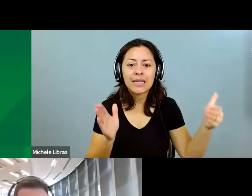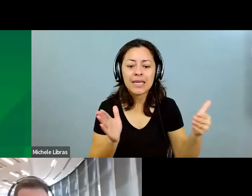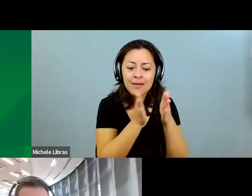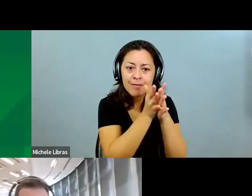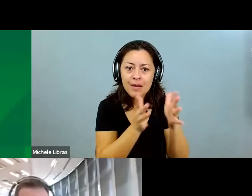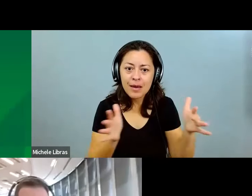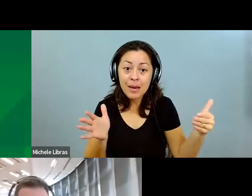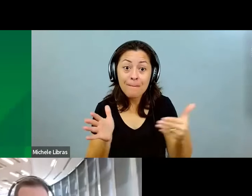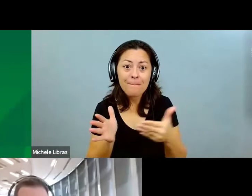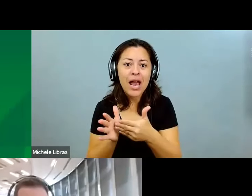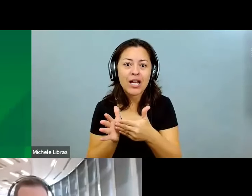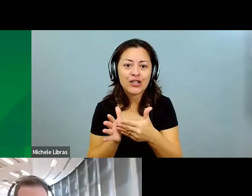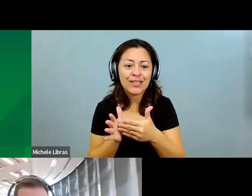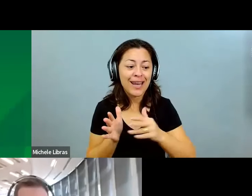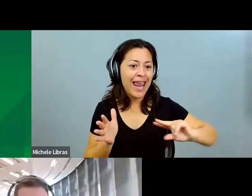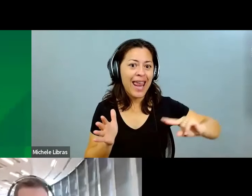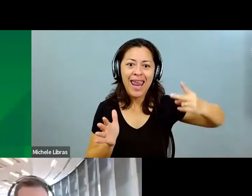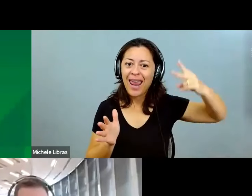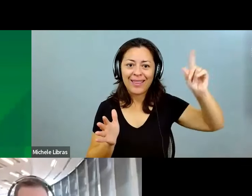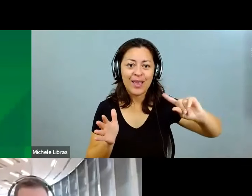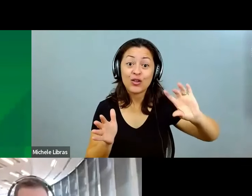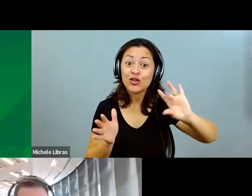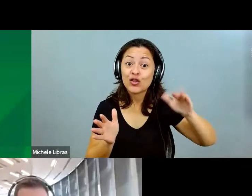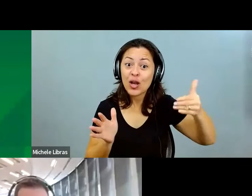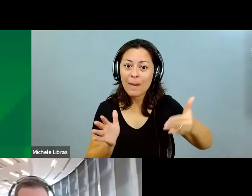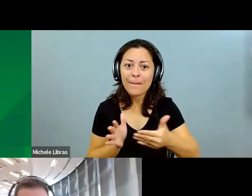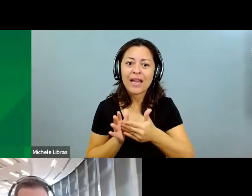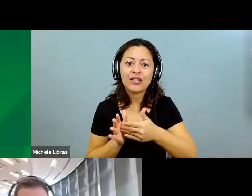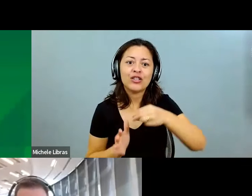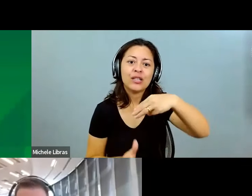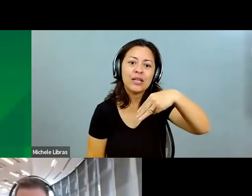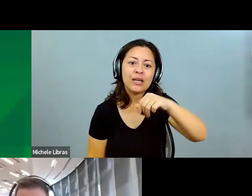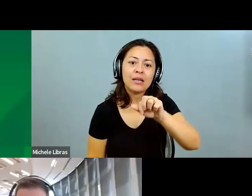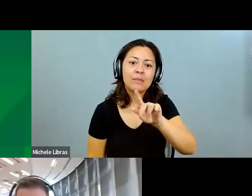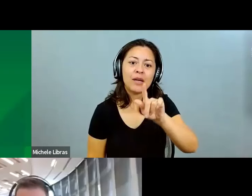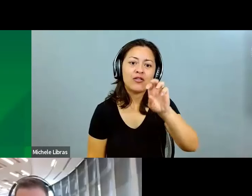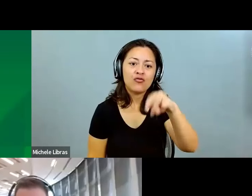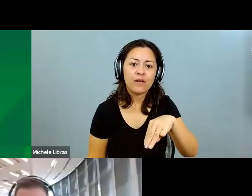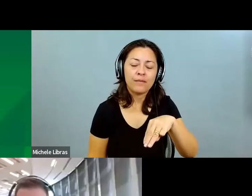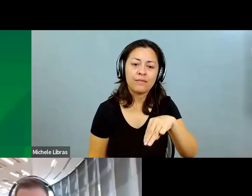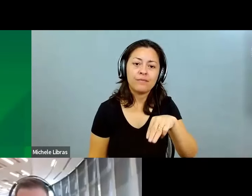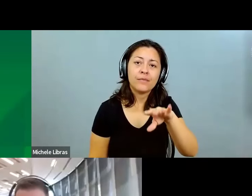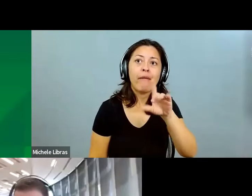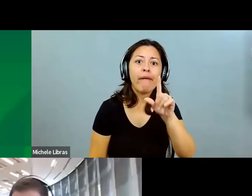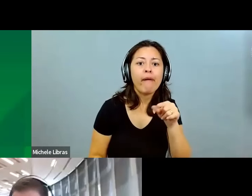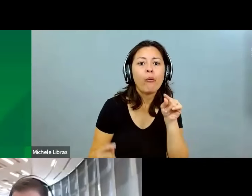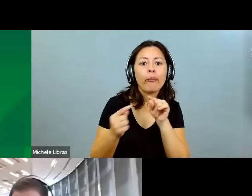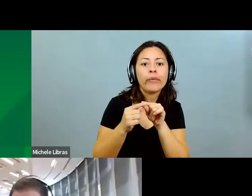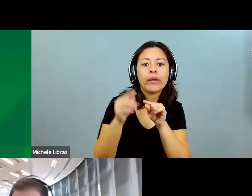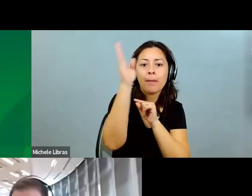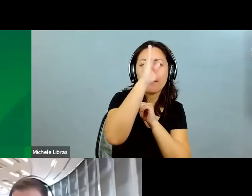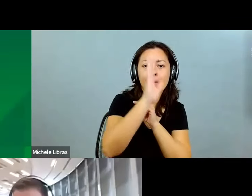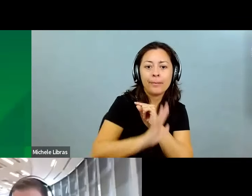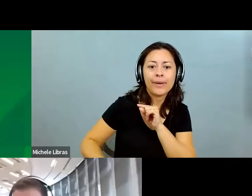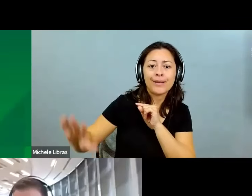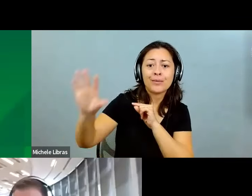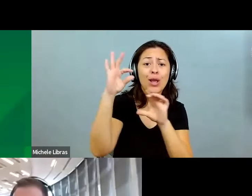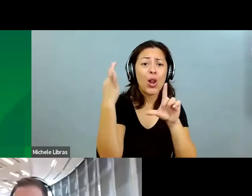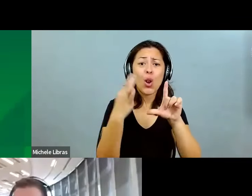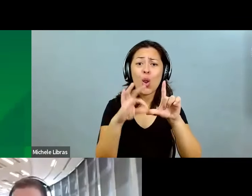rentabilidade e parece que esse é o é o cenário no Brasil que tem um custo Logístico alto para levar pro